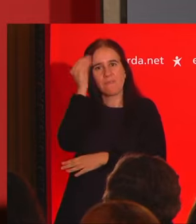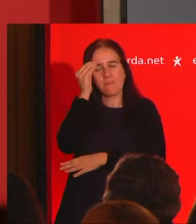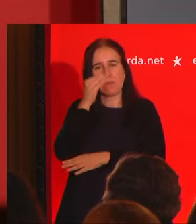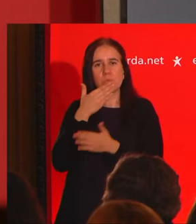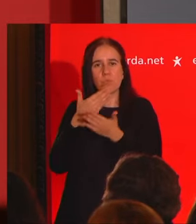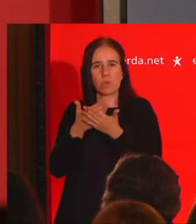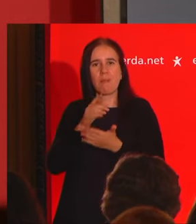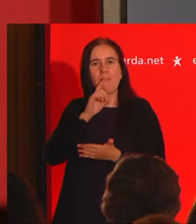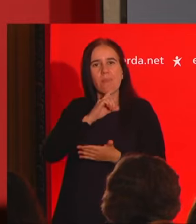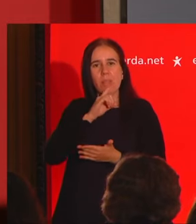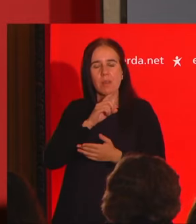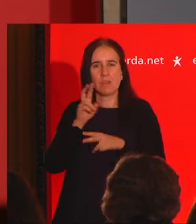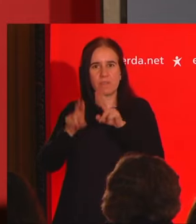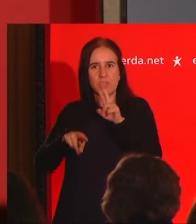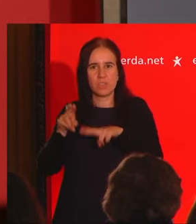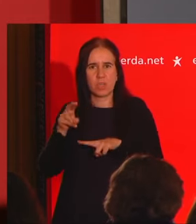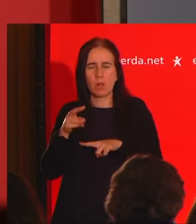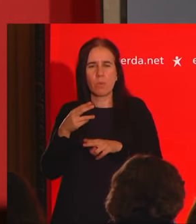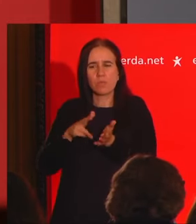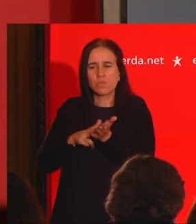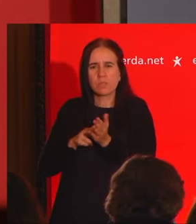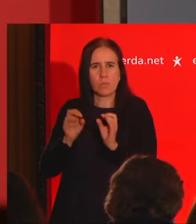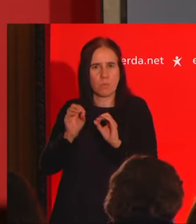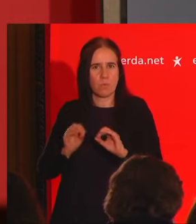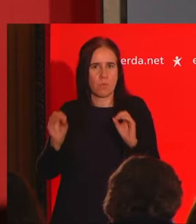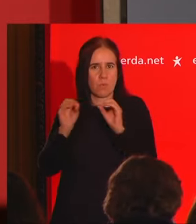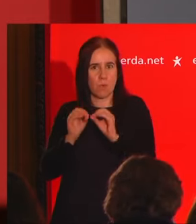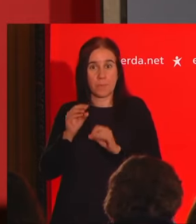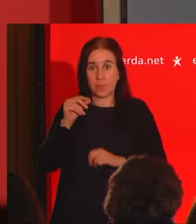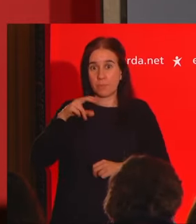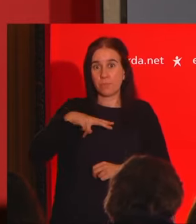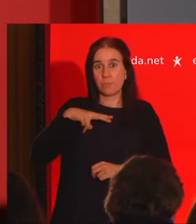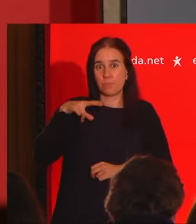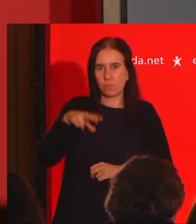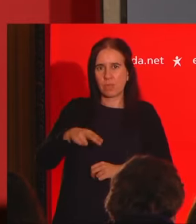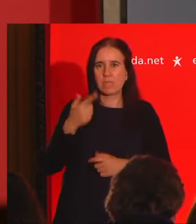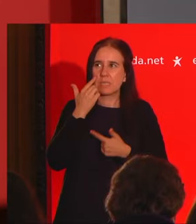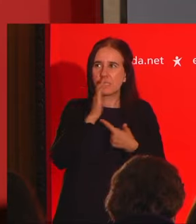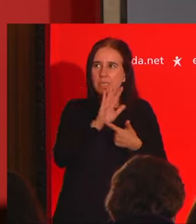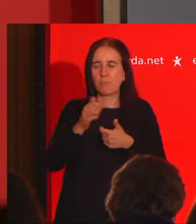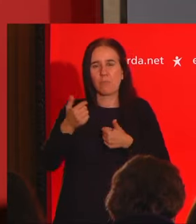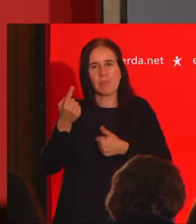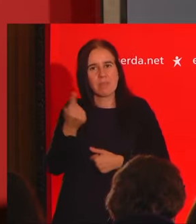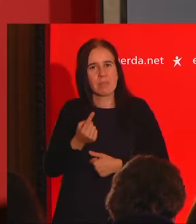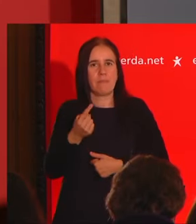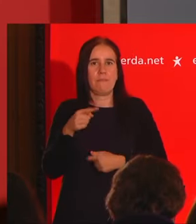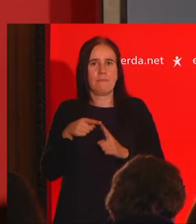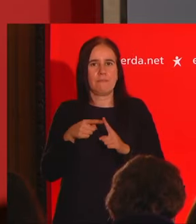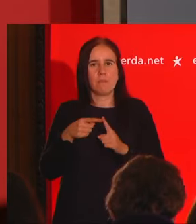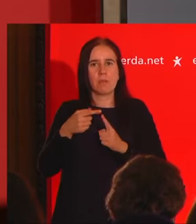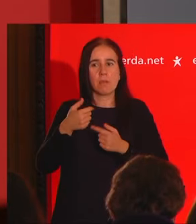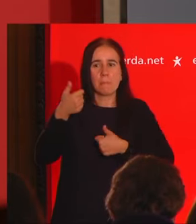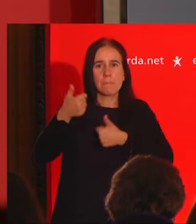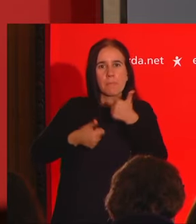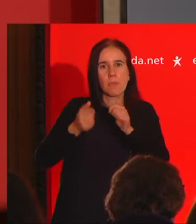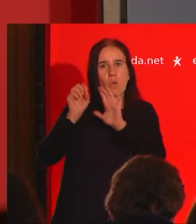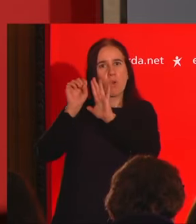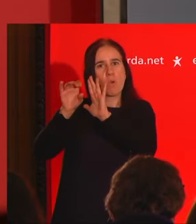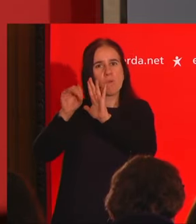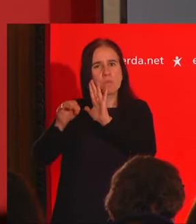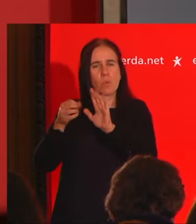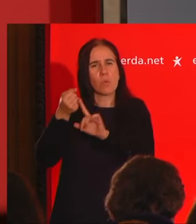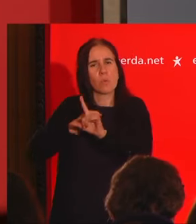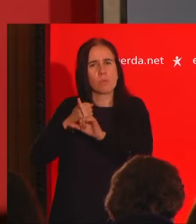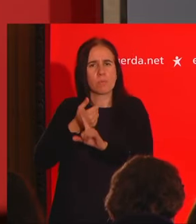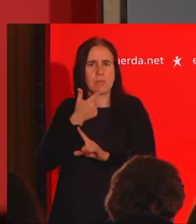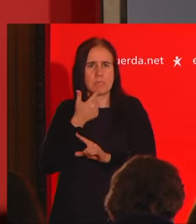obtenção de vantagens fiscais injustificadas. Portugal deve dar o exemplo, combater a corrida para o fundo dos offshores, que isto